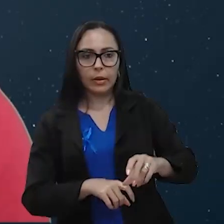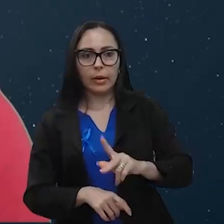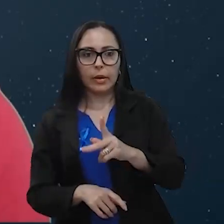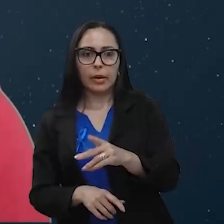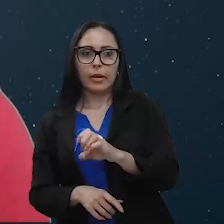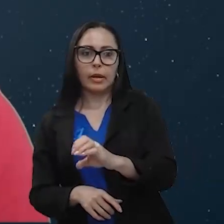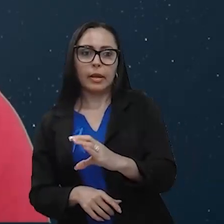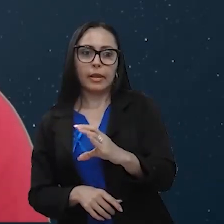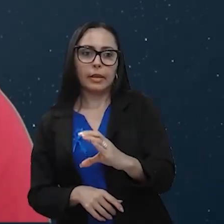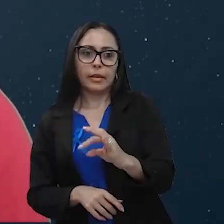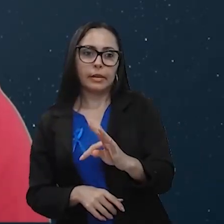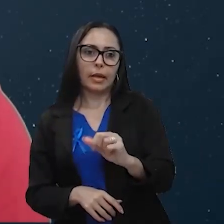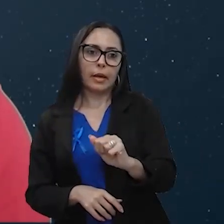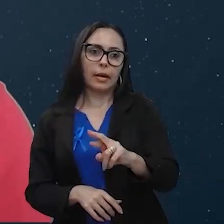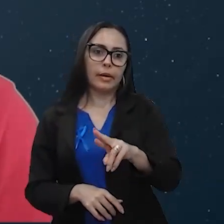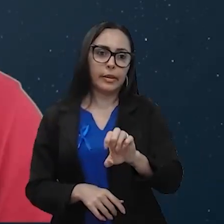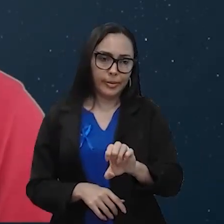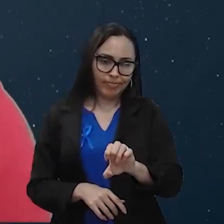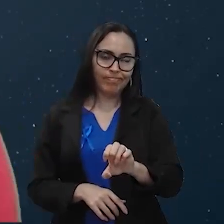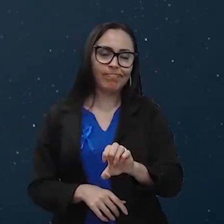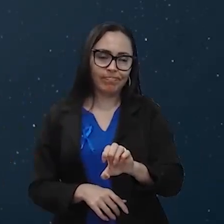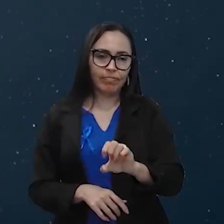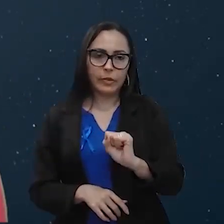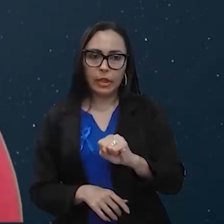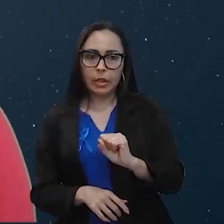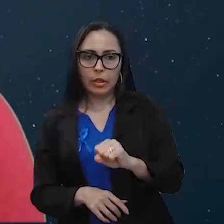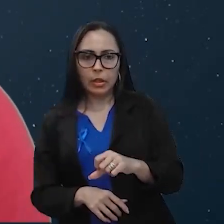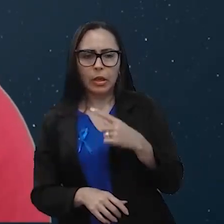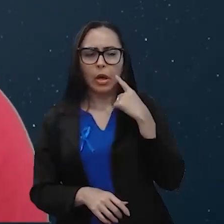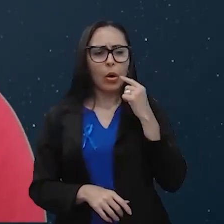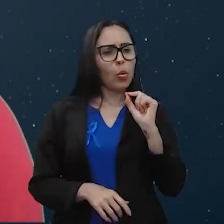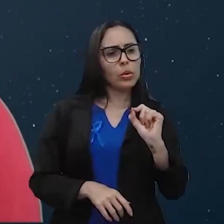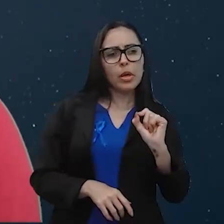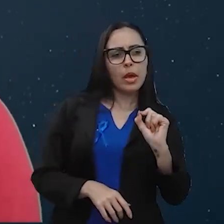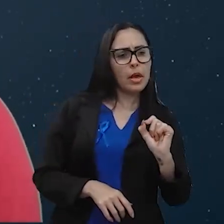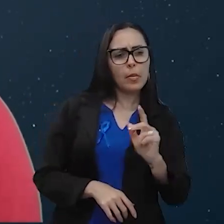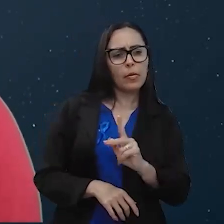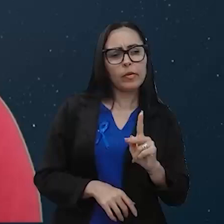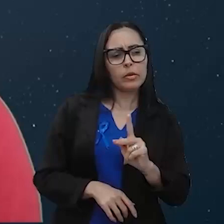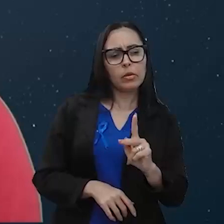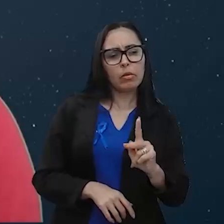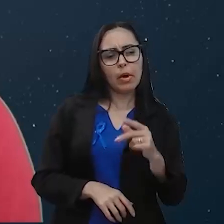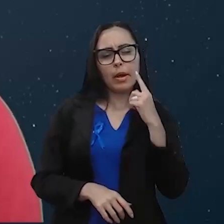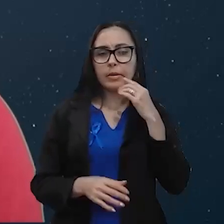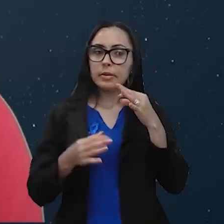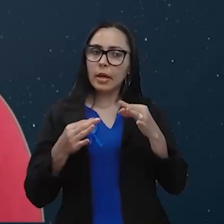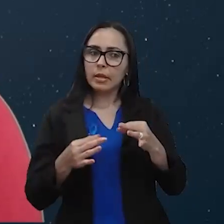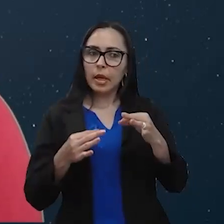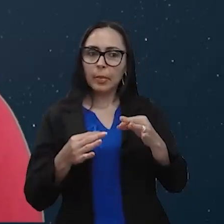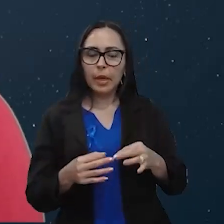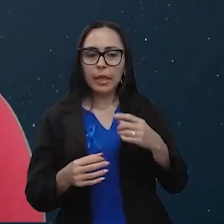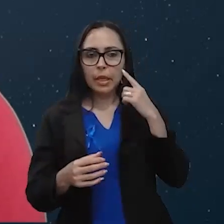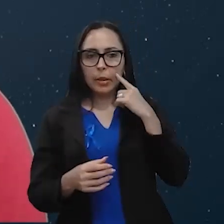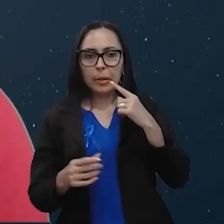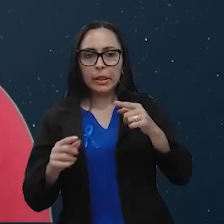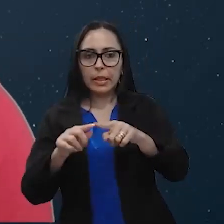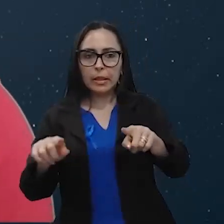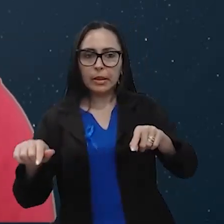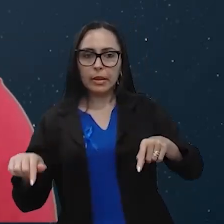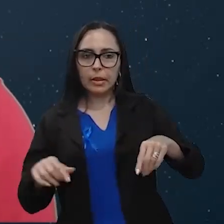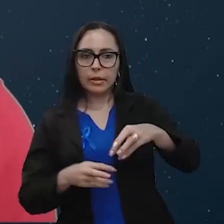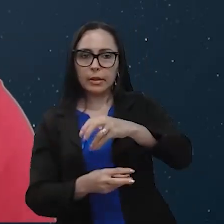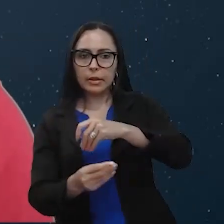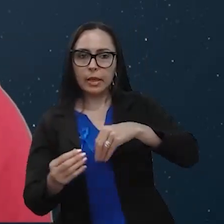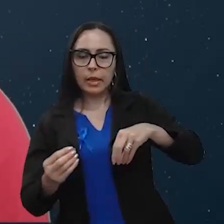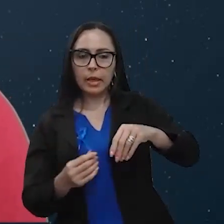certo? Hectare. Então, o que é um hectare, professor? É exatamente a medida de terra equivalente a você ter